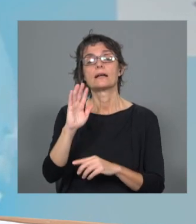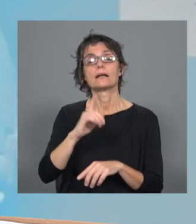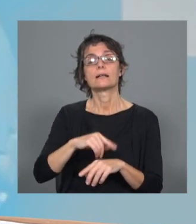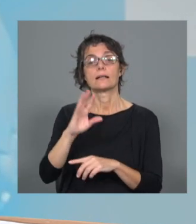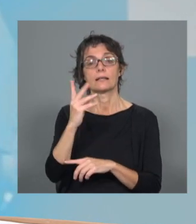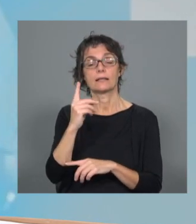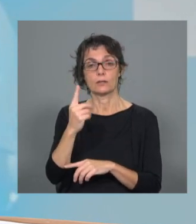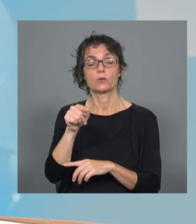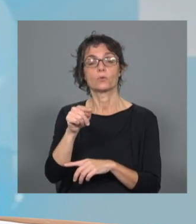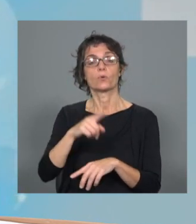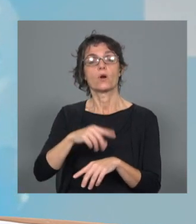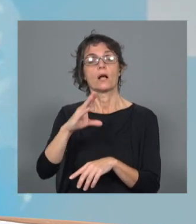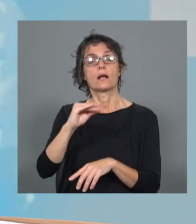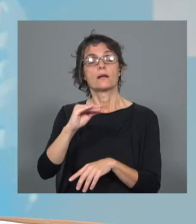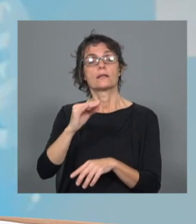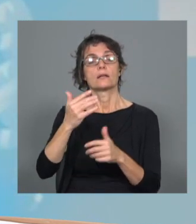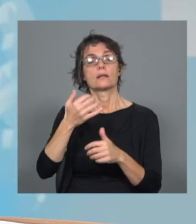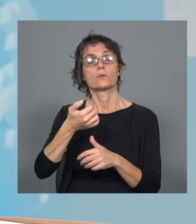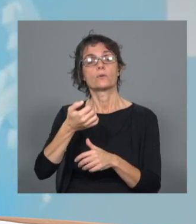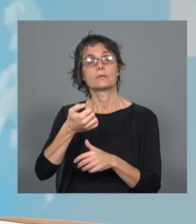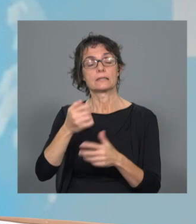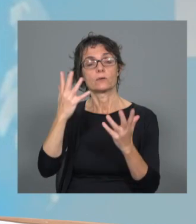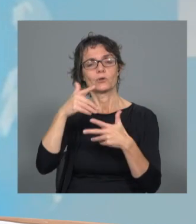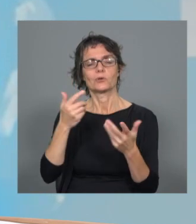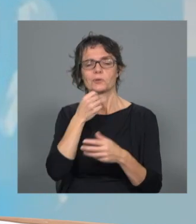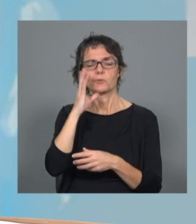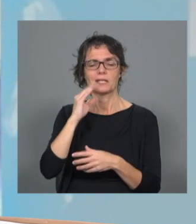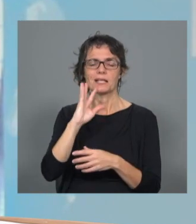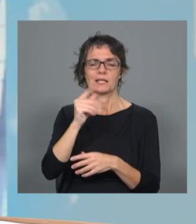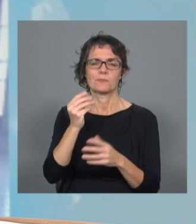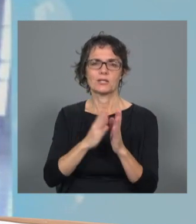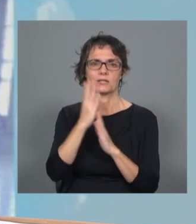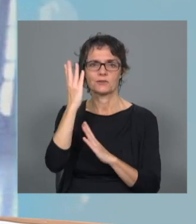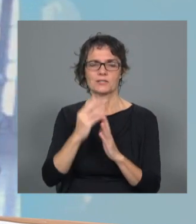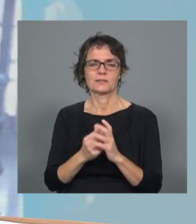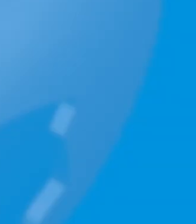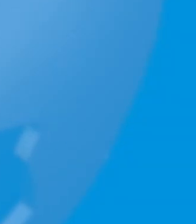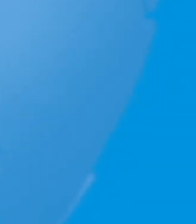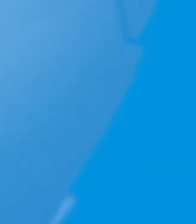22h45. Tenha então uma muito boa tarde e até amanhã, se Deus quiser.